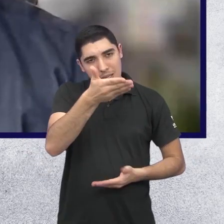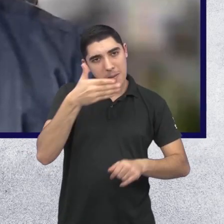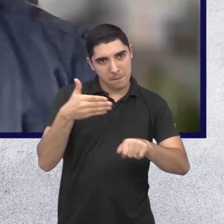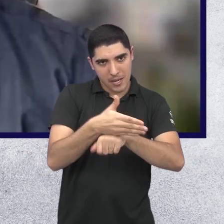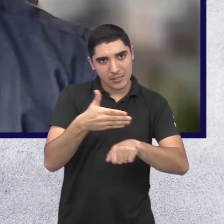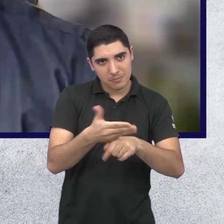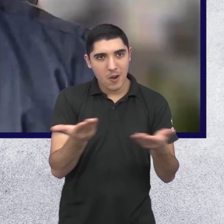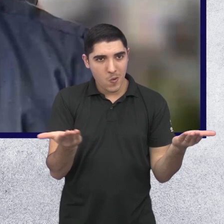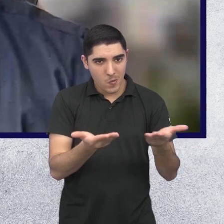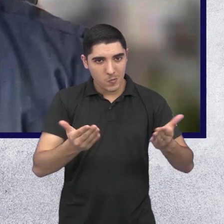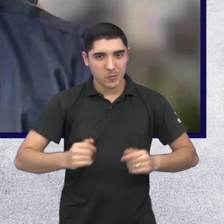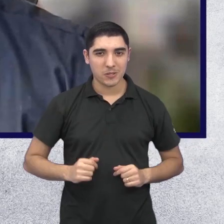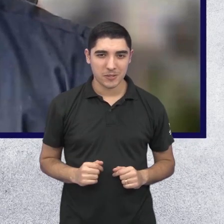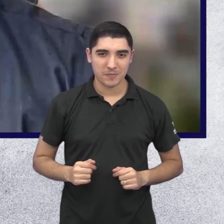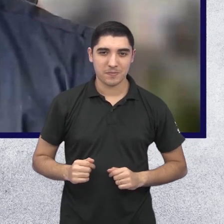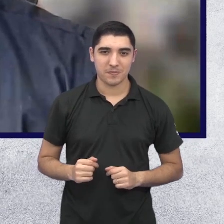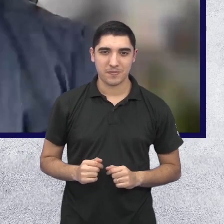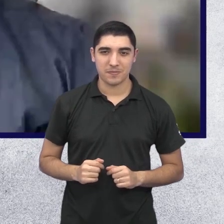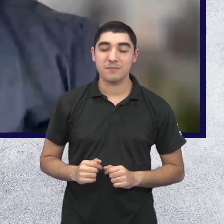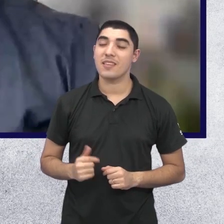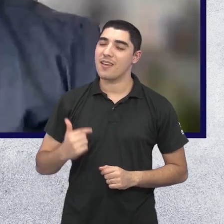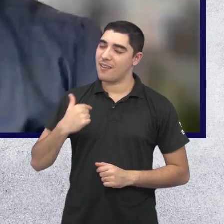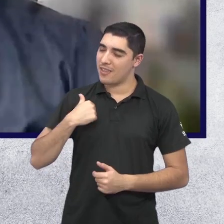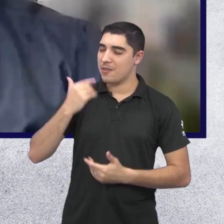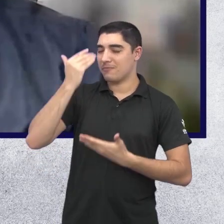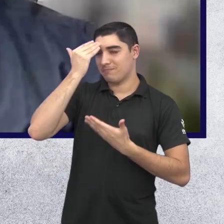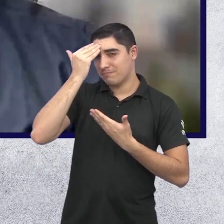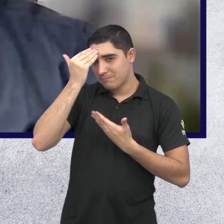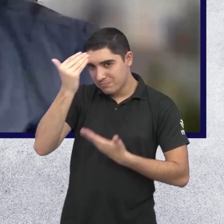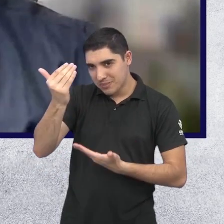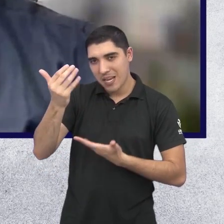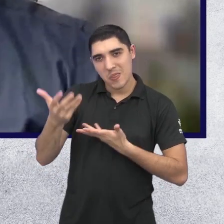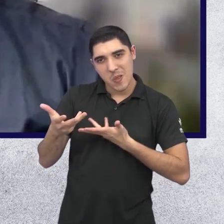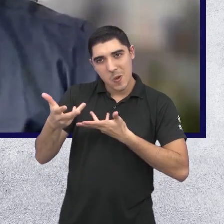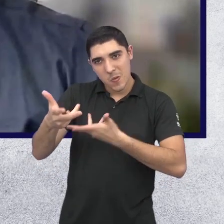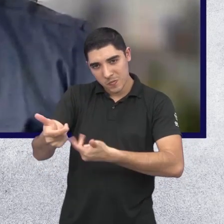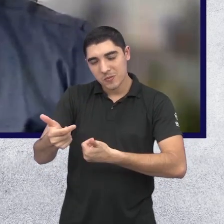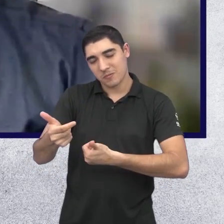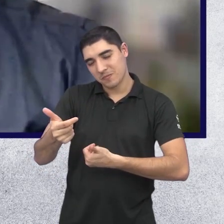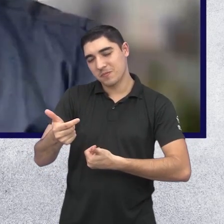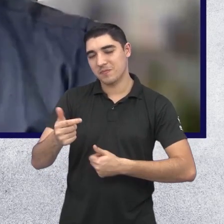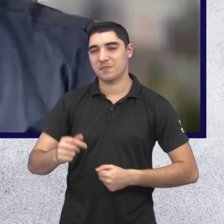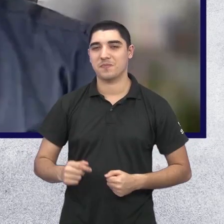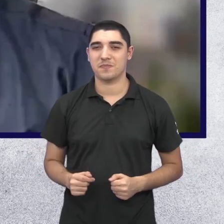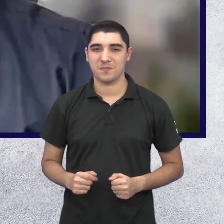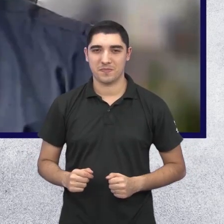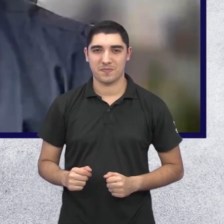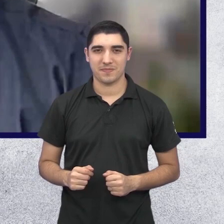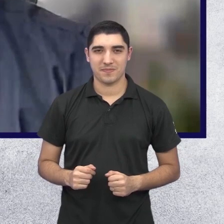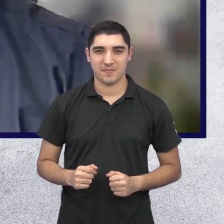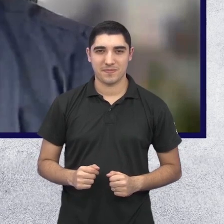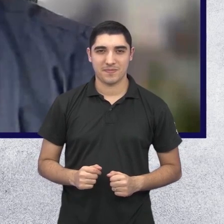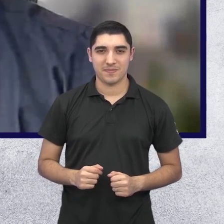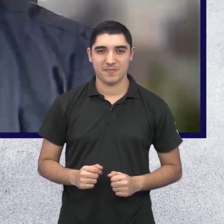pela sua participação aqui no programa, viu? Eu que agradeço essa oportunidade. Muito obrigado.